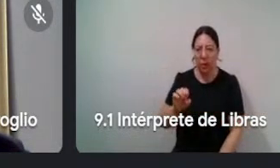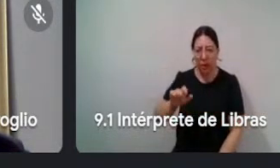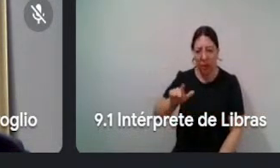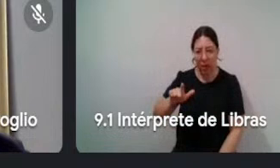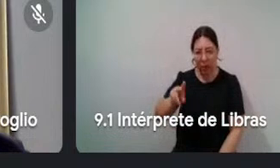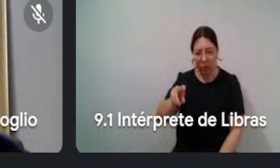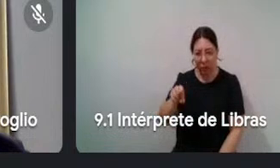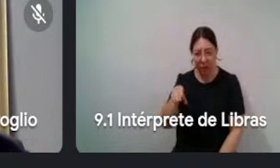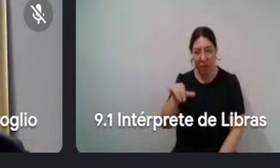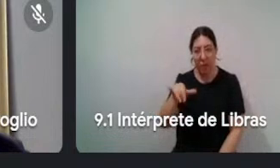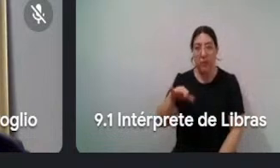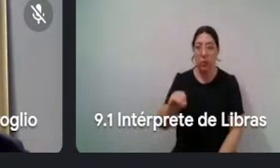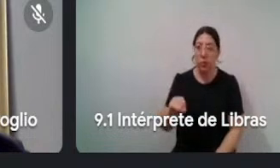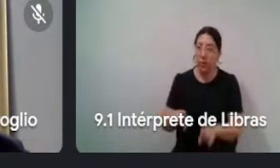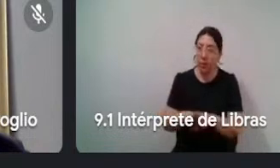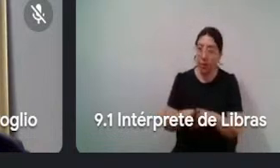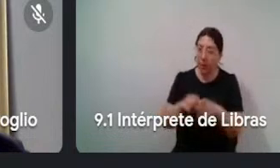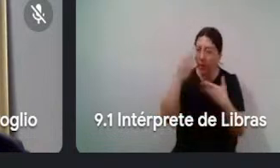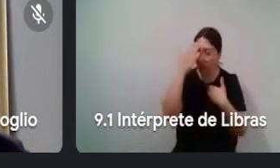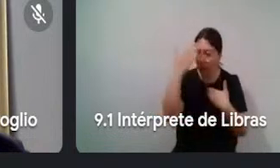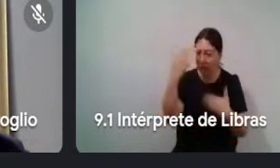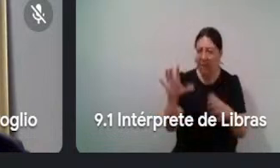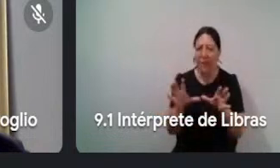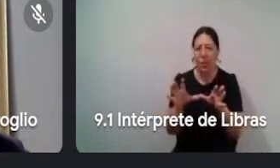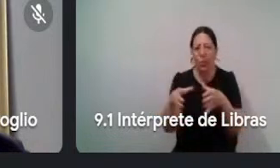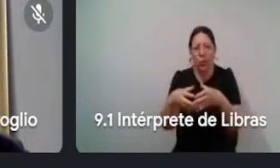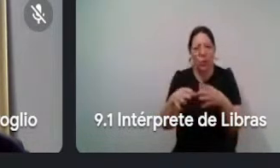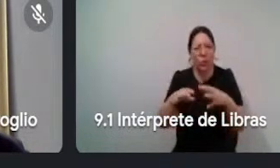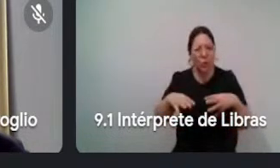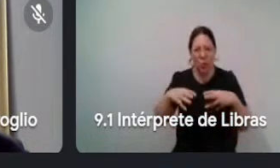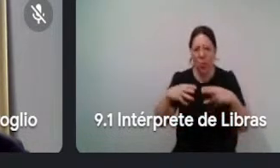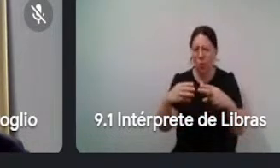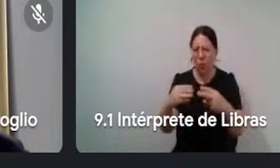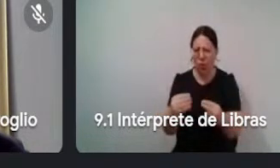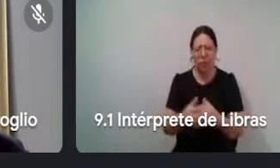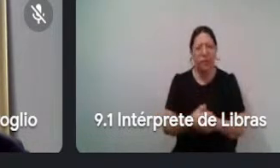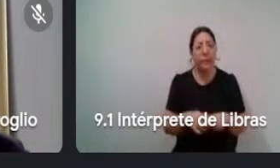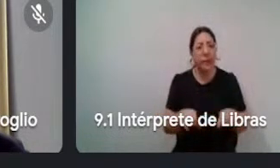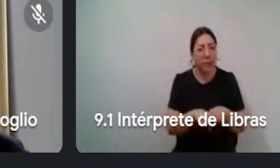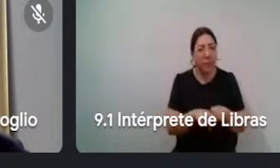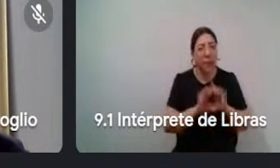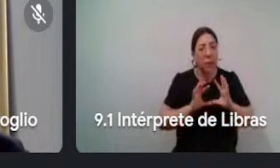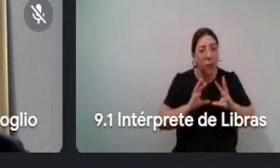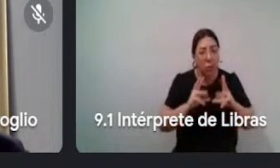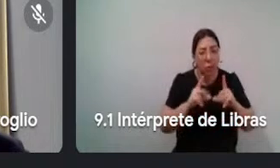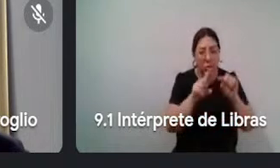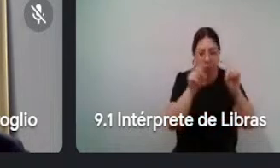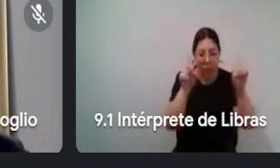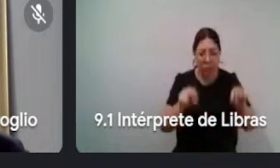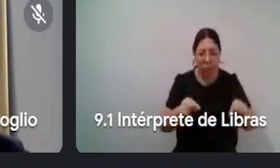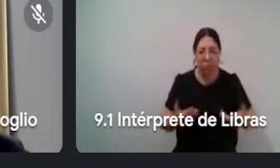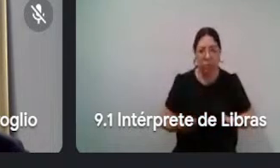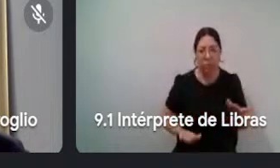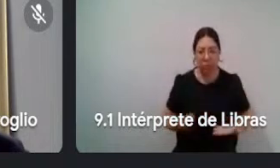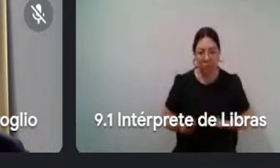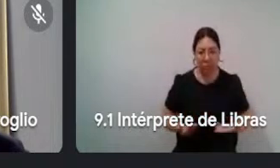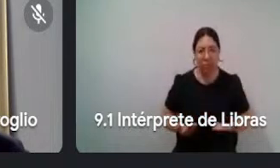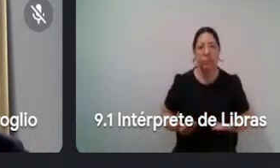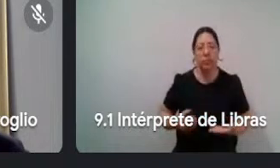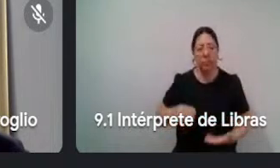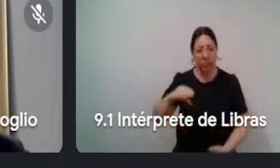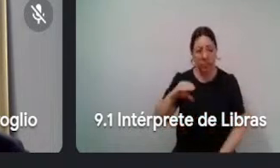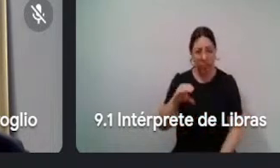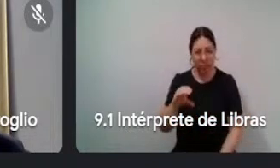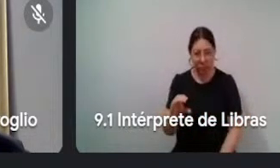equipe. Quero também agradecer a toda a equipe de servidores da Corregedoria Regional Eleitoral, que sempre